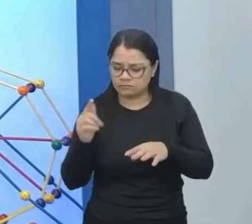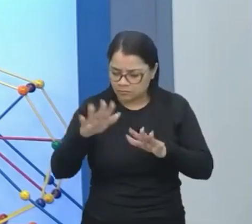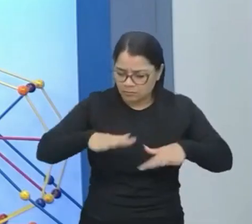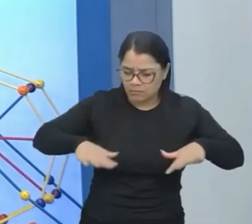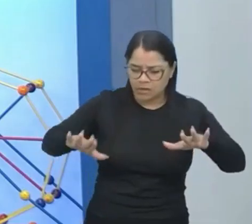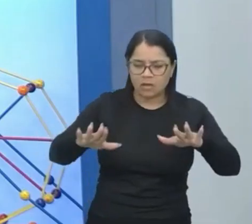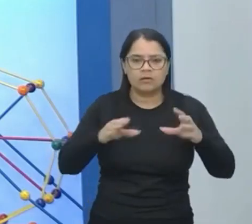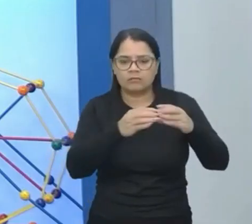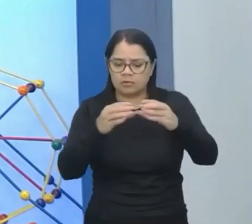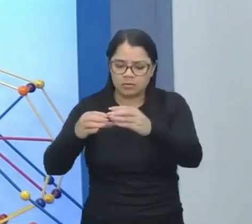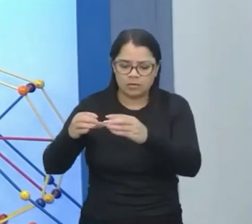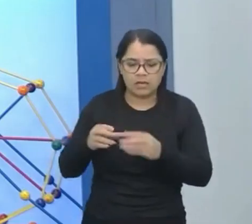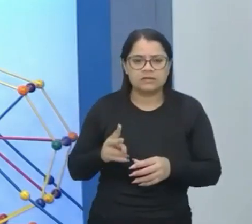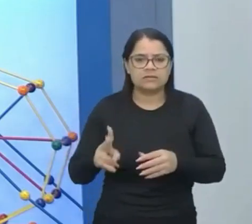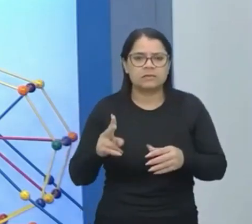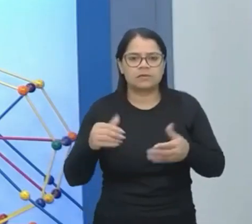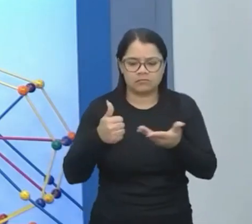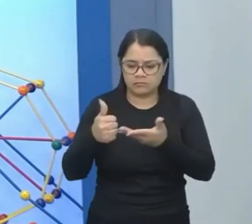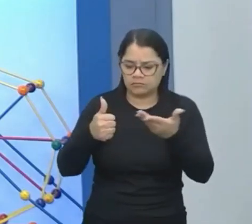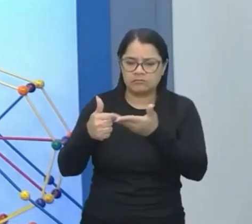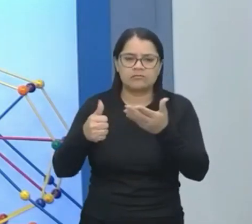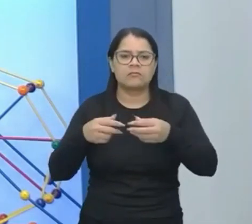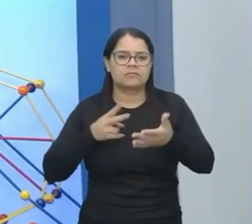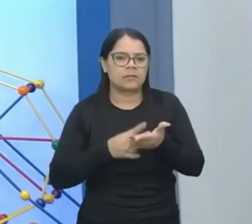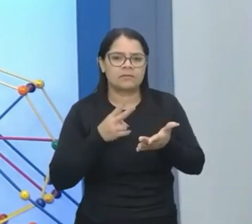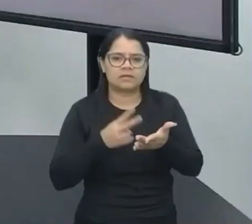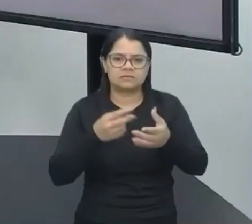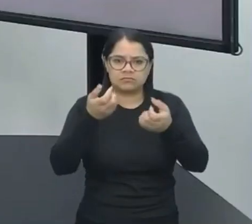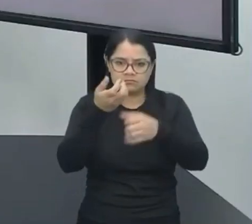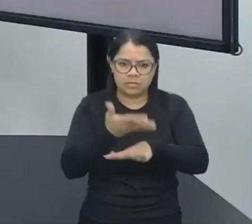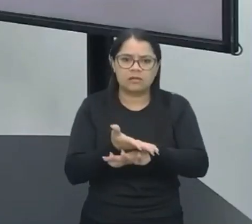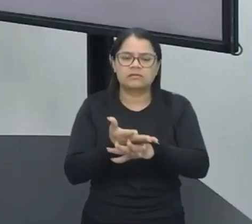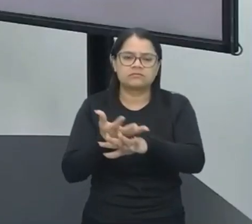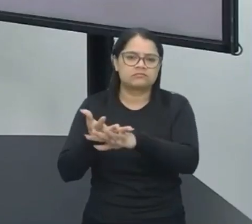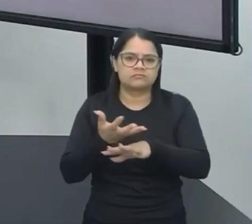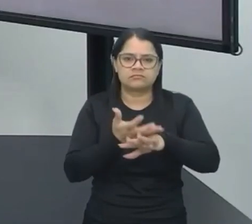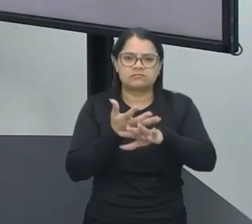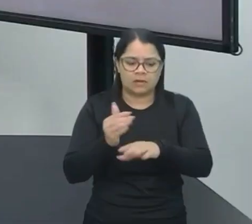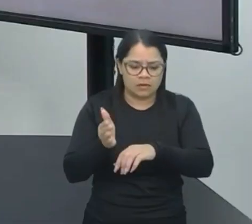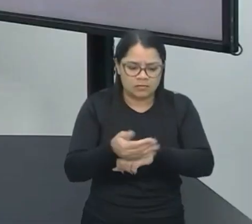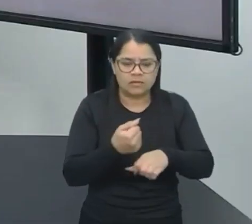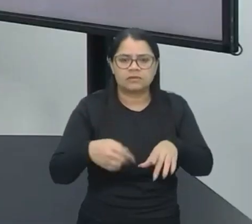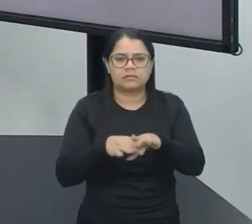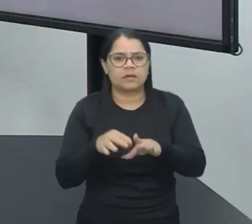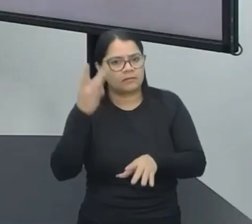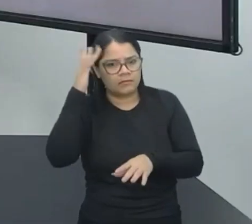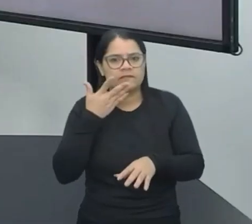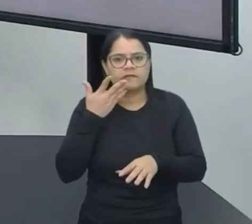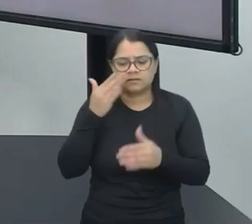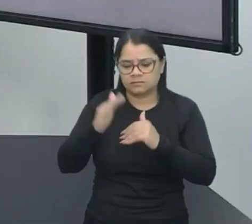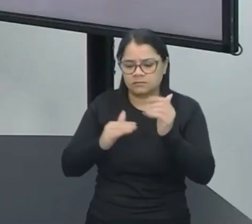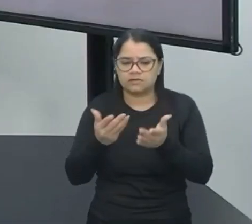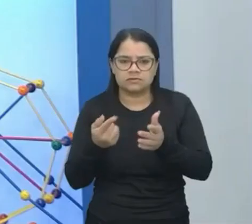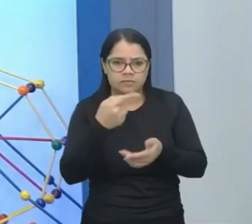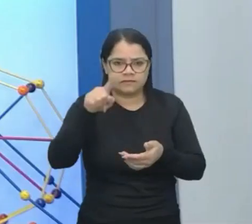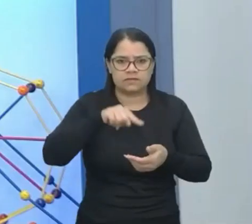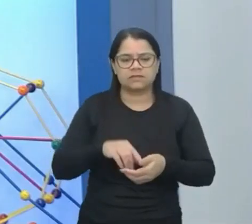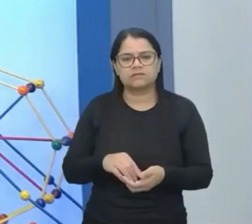com todos os grupos sempre mantendo na mesma posição esses componentes, na hora de recolher também vai ser muito mais fácil e prático para